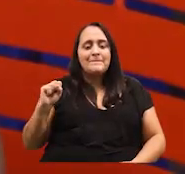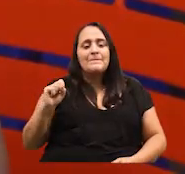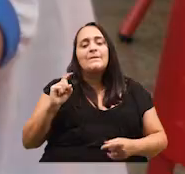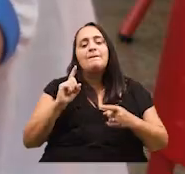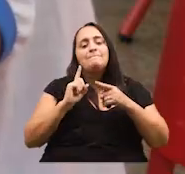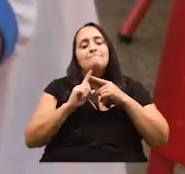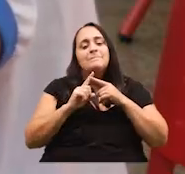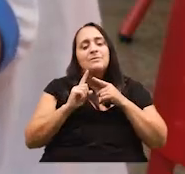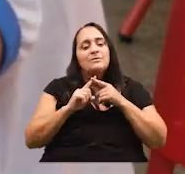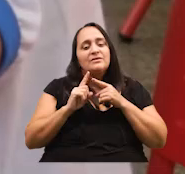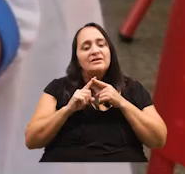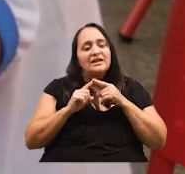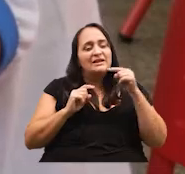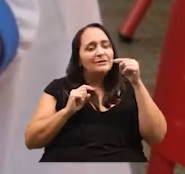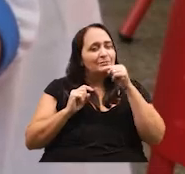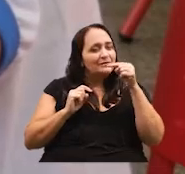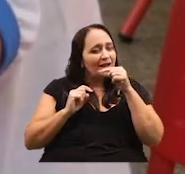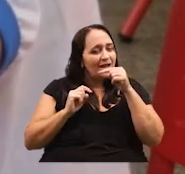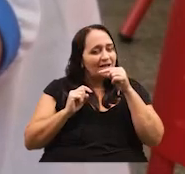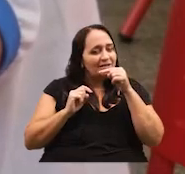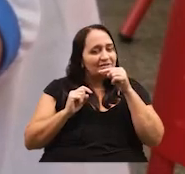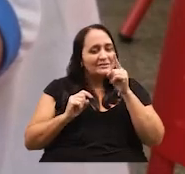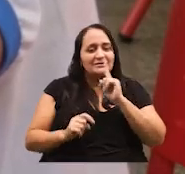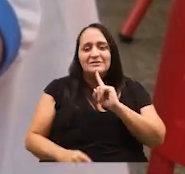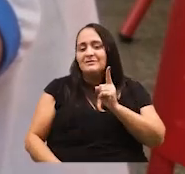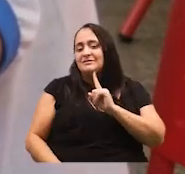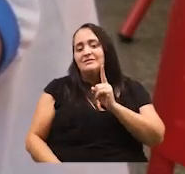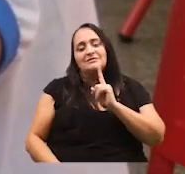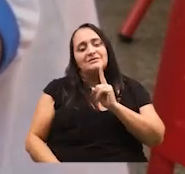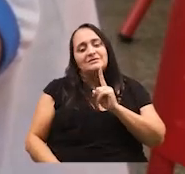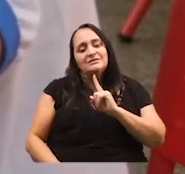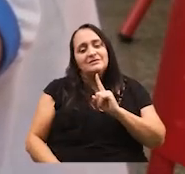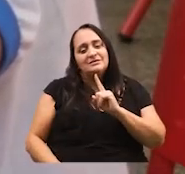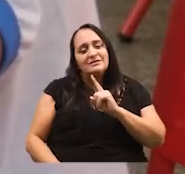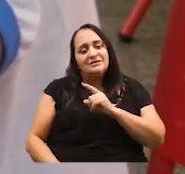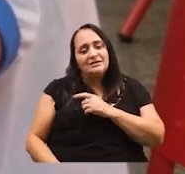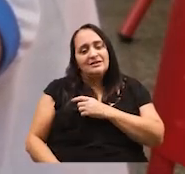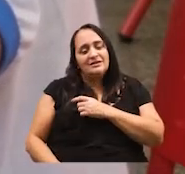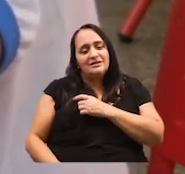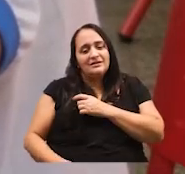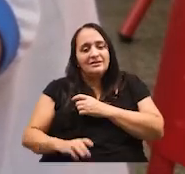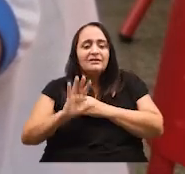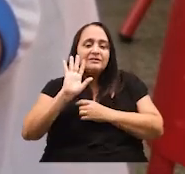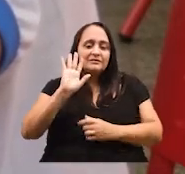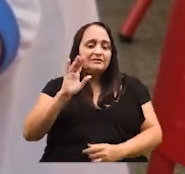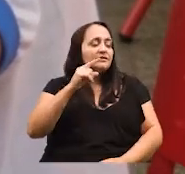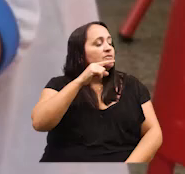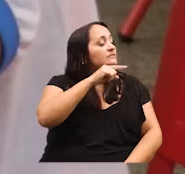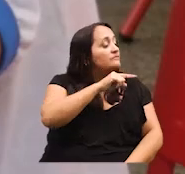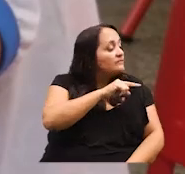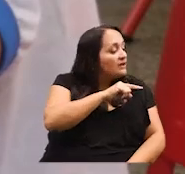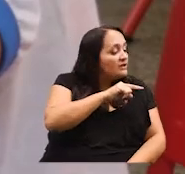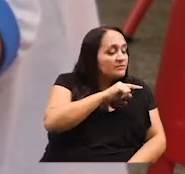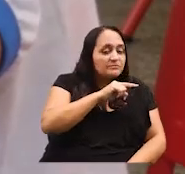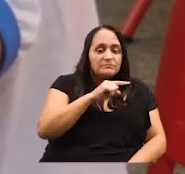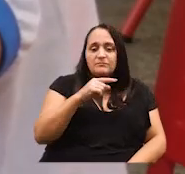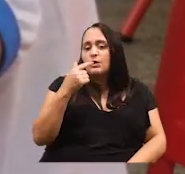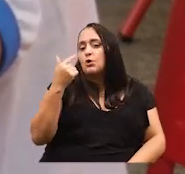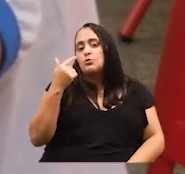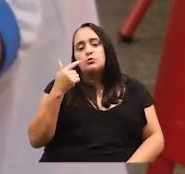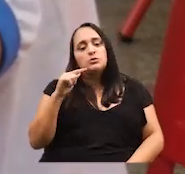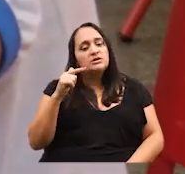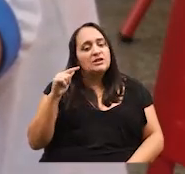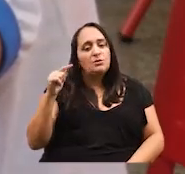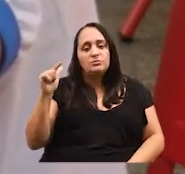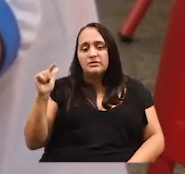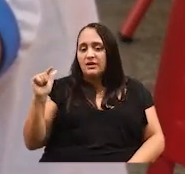traço. Não, não tô falando disso não, Miguel. não tem Tenha receita. calma, deixa ela responder aqui. Porque Diga. ela não